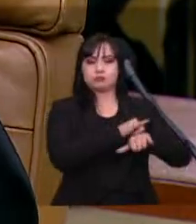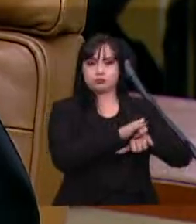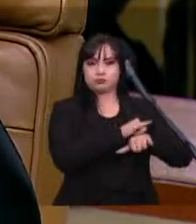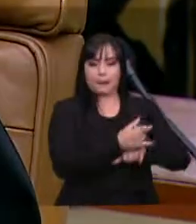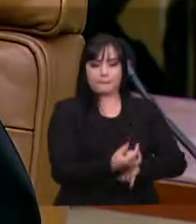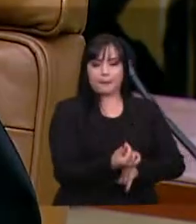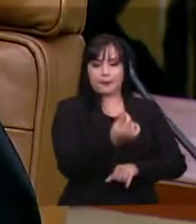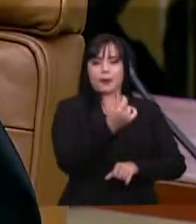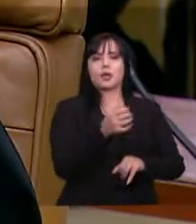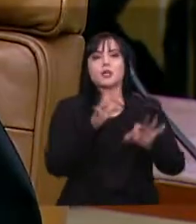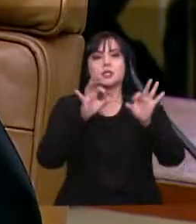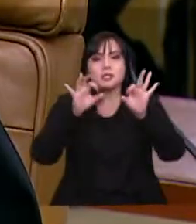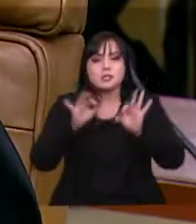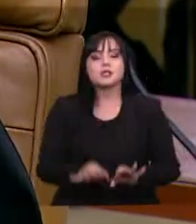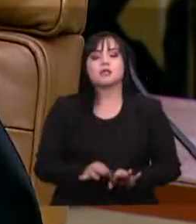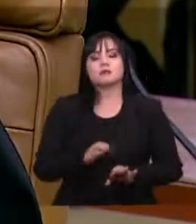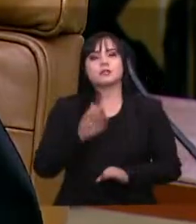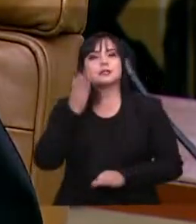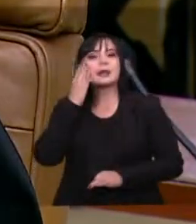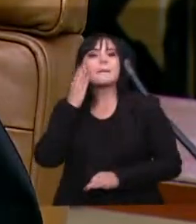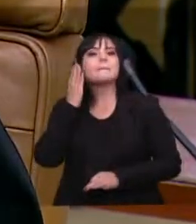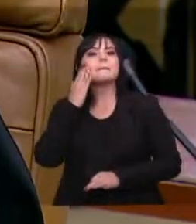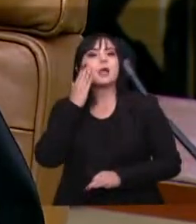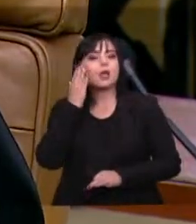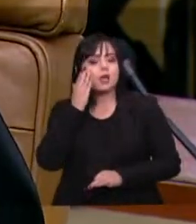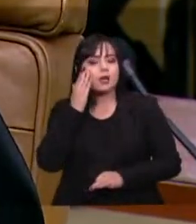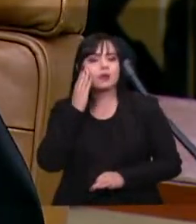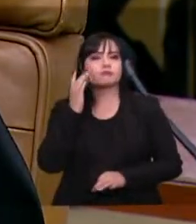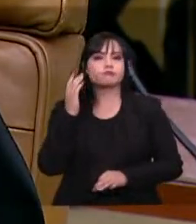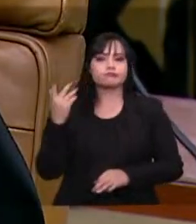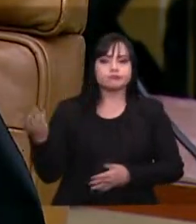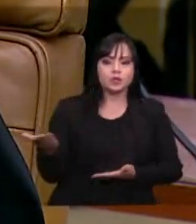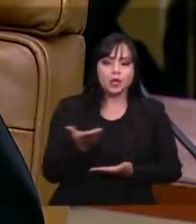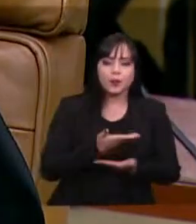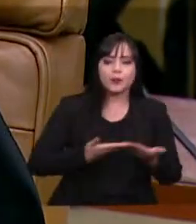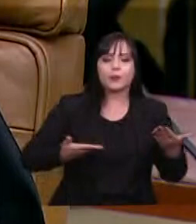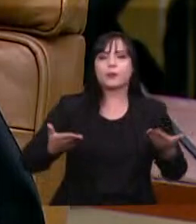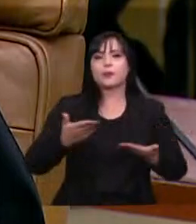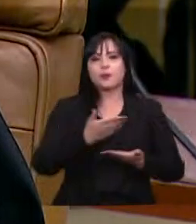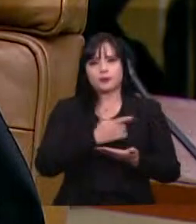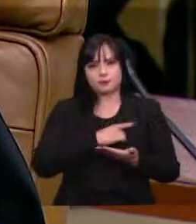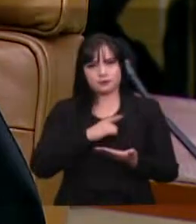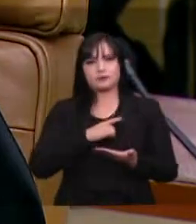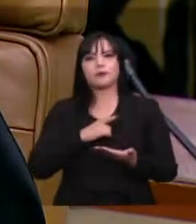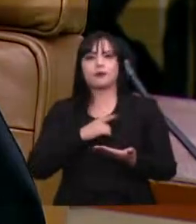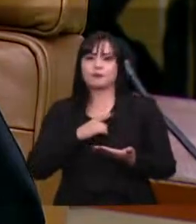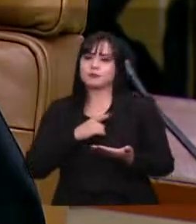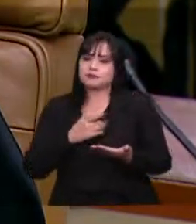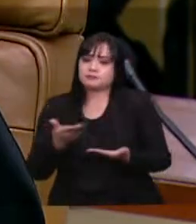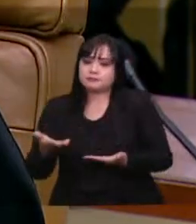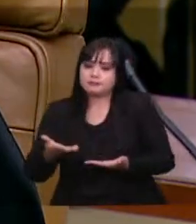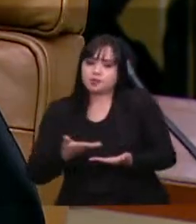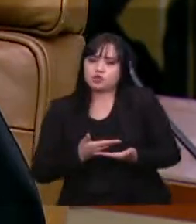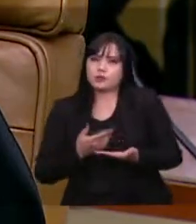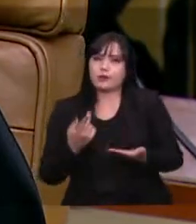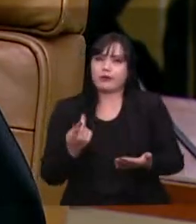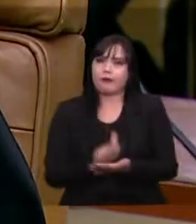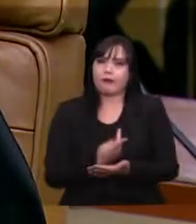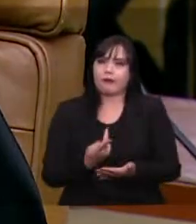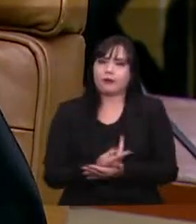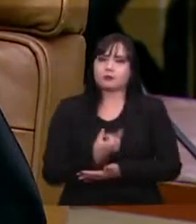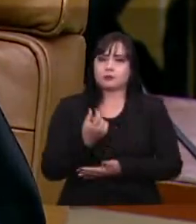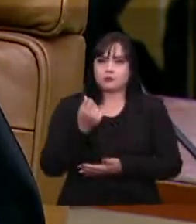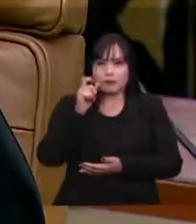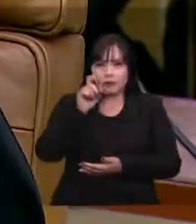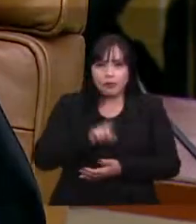o exato conhecimento das circunstâncias nas quais foi obtida a vantagem de vida Que objeto da